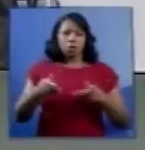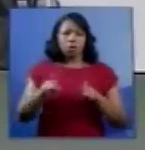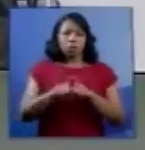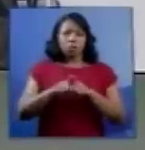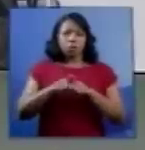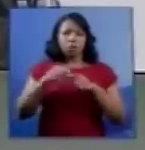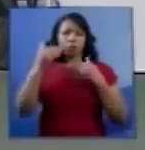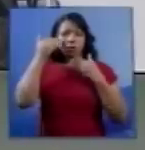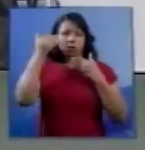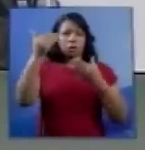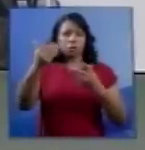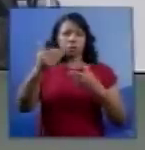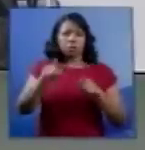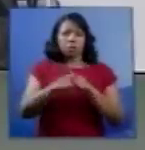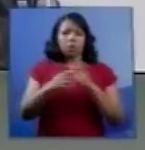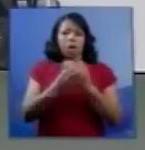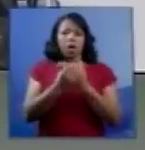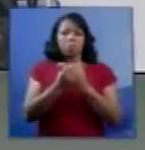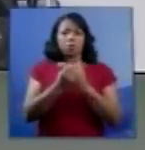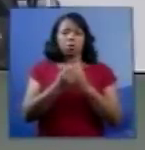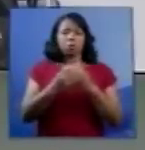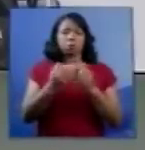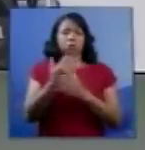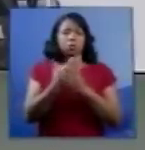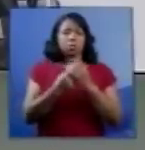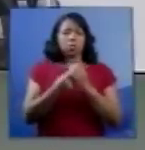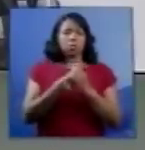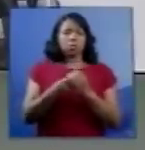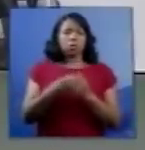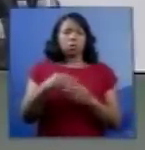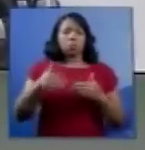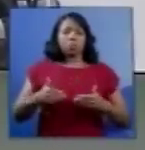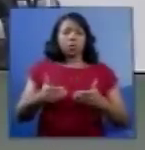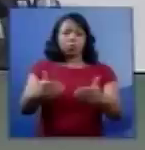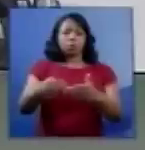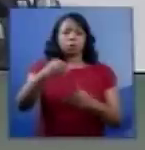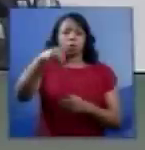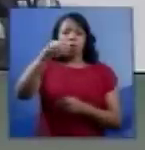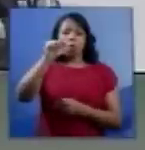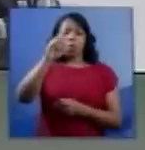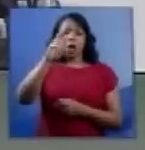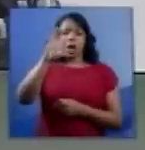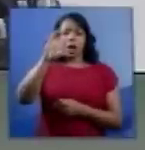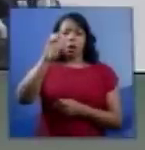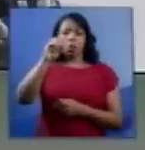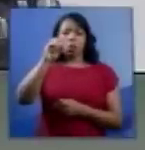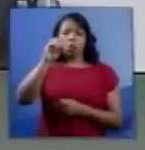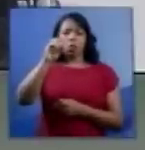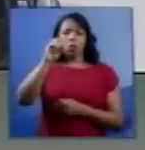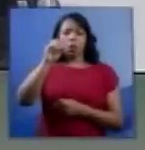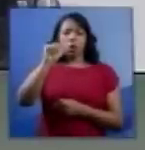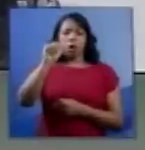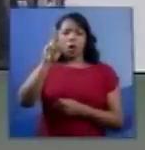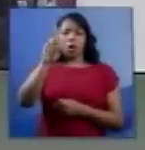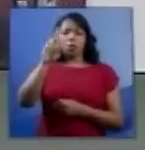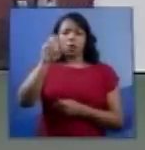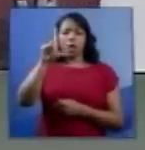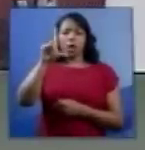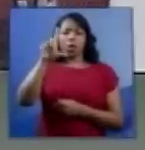também às mãos segura do eminente relator ministro marco a eu passo a presidência dos trabalhos a sua excelência me despeço